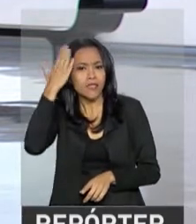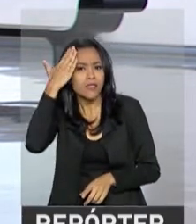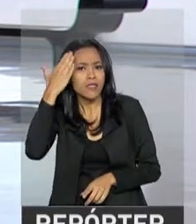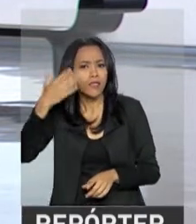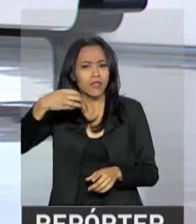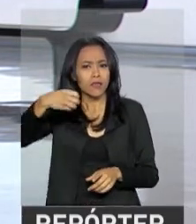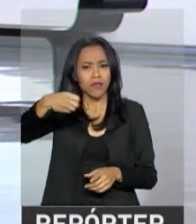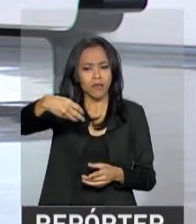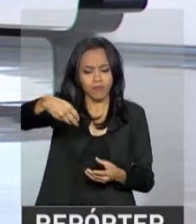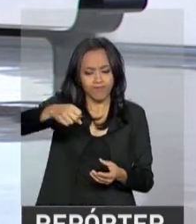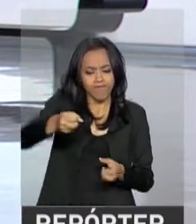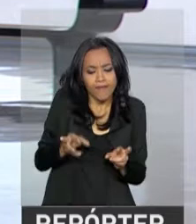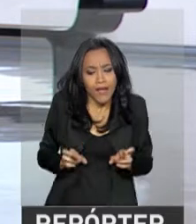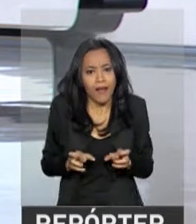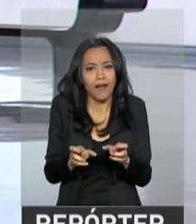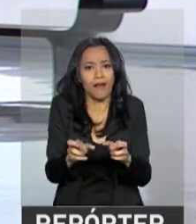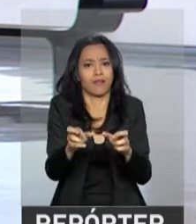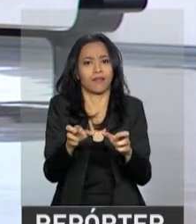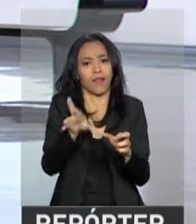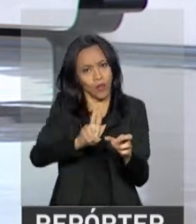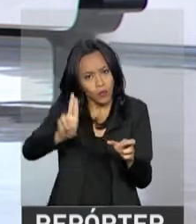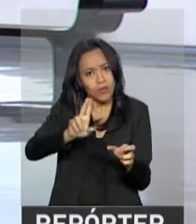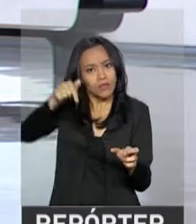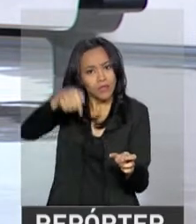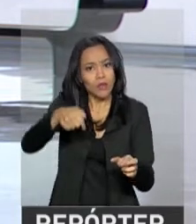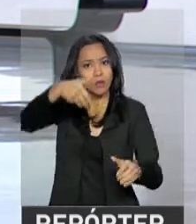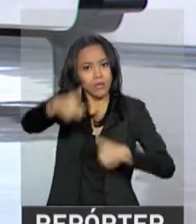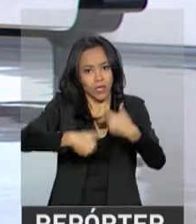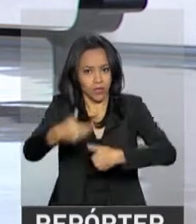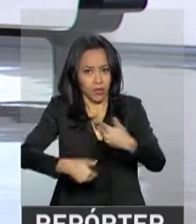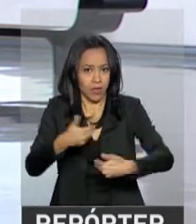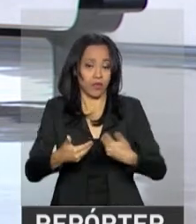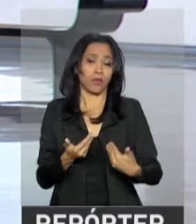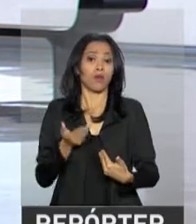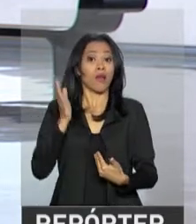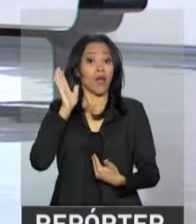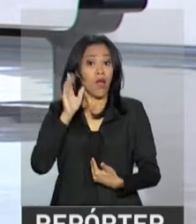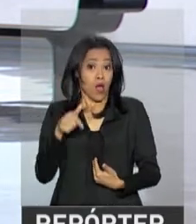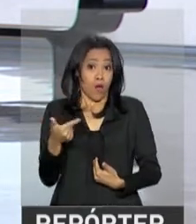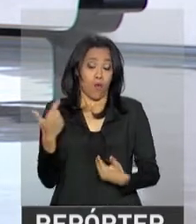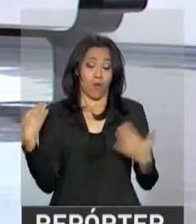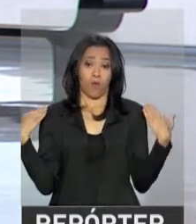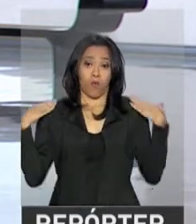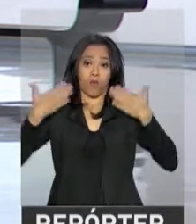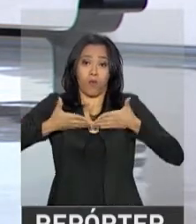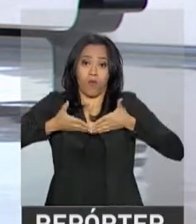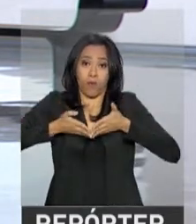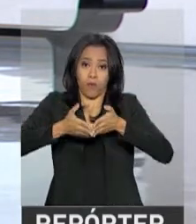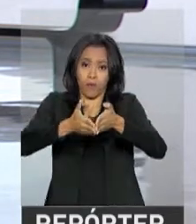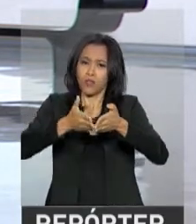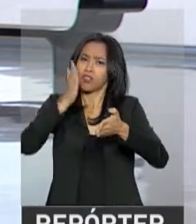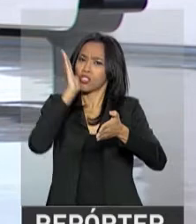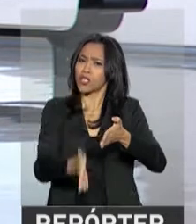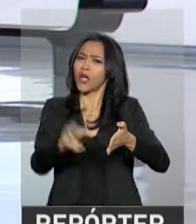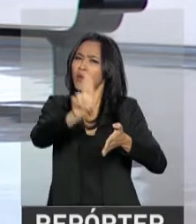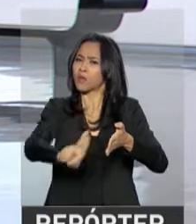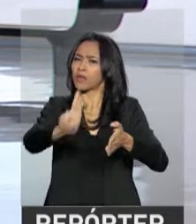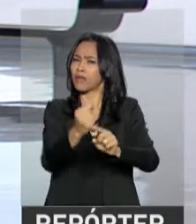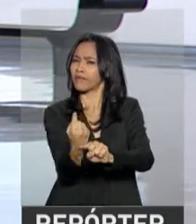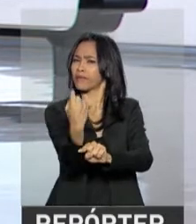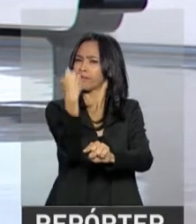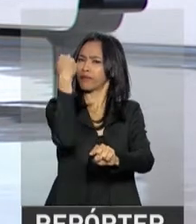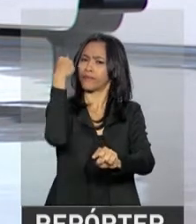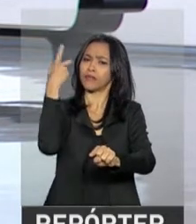já trabalha com ultra centrífugas de última geração usados pelas indústrias pela indústria